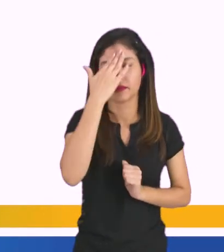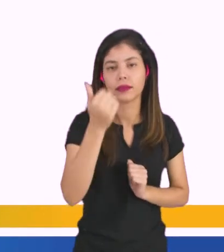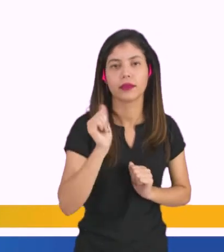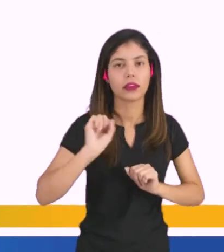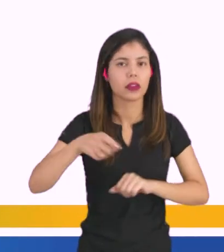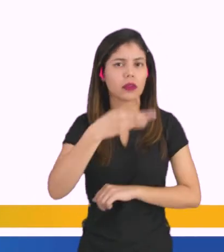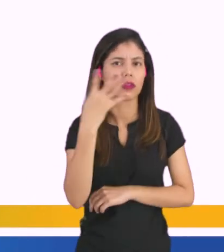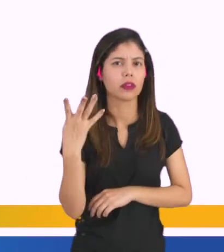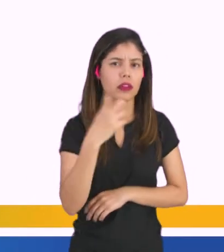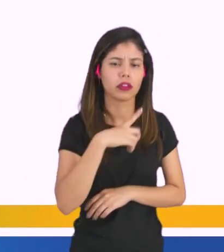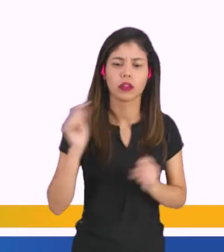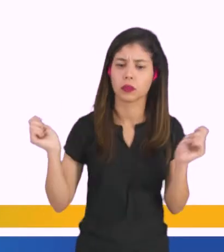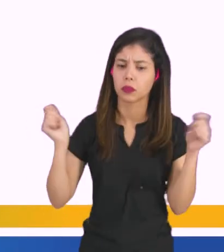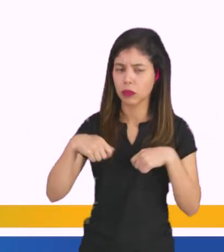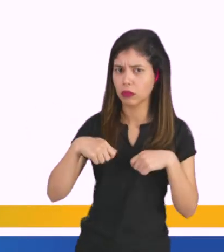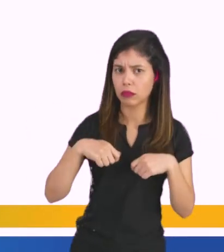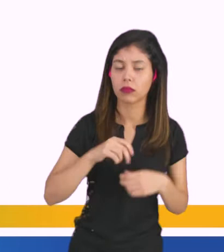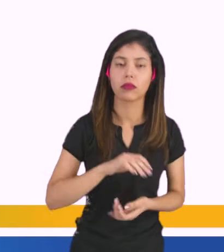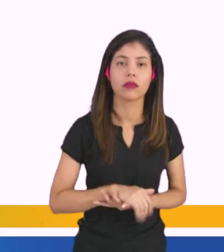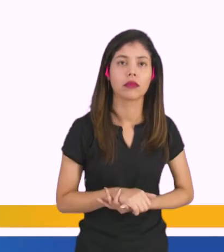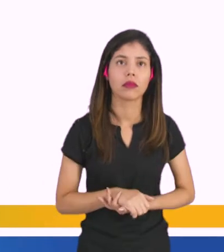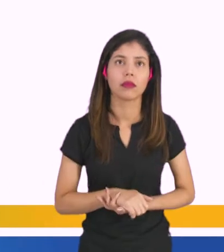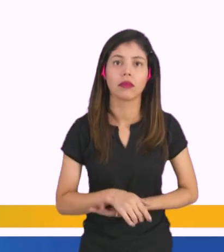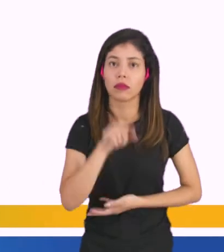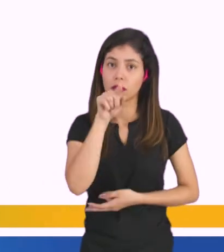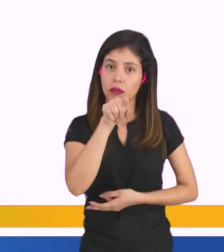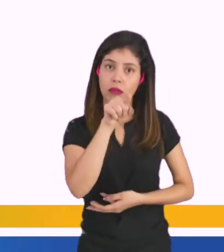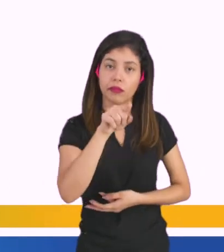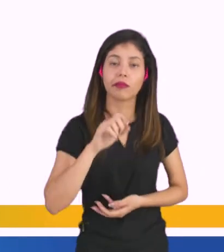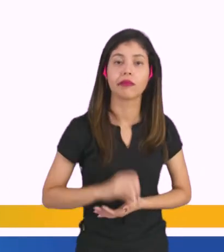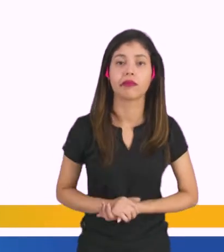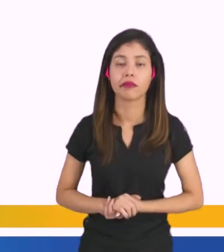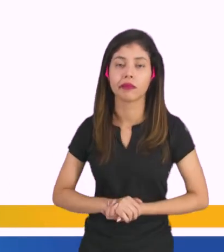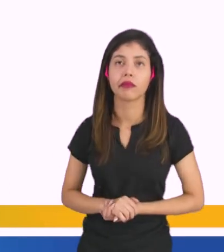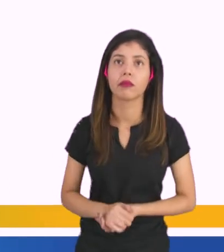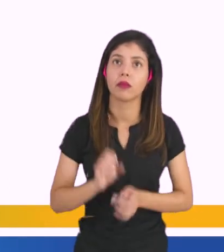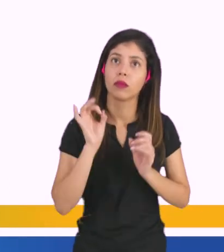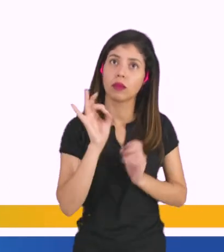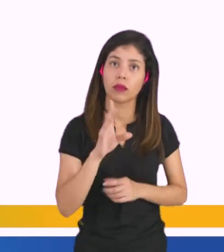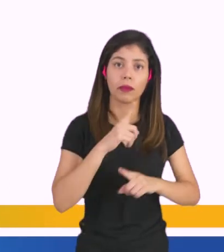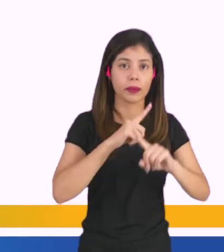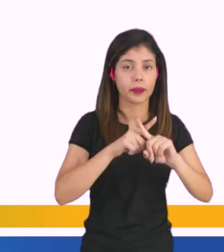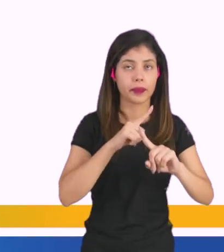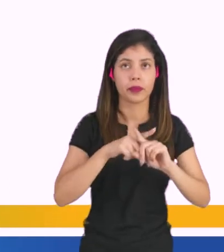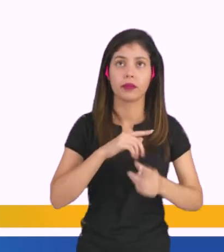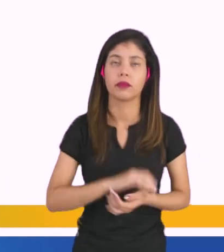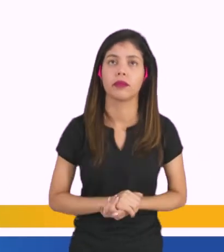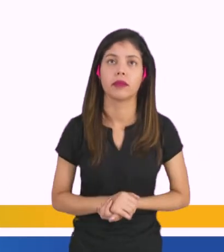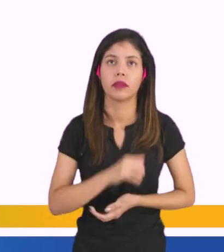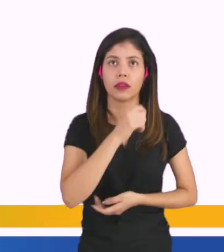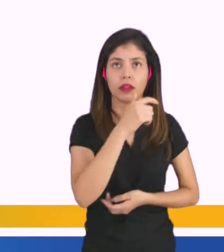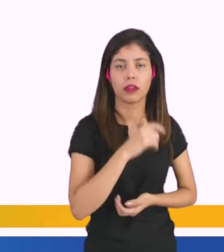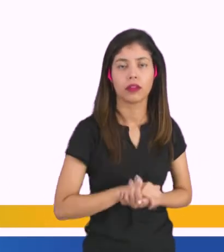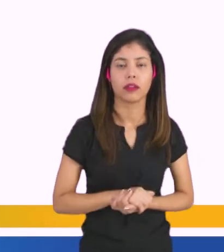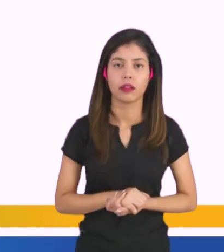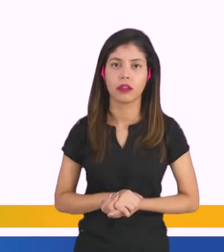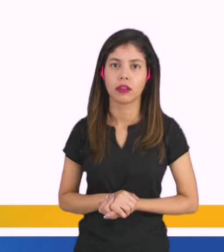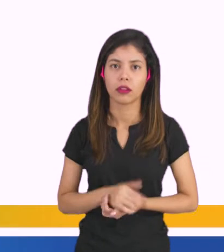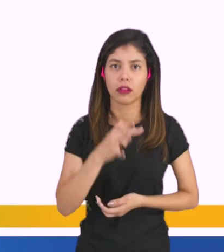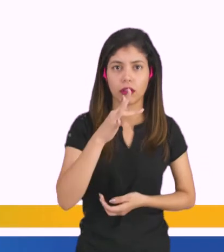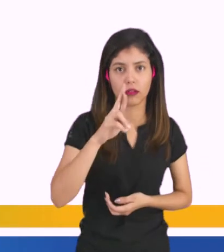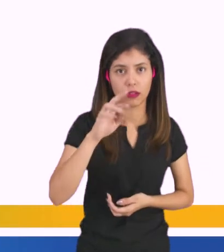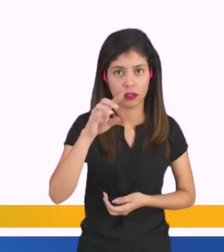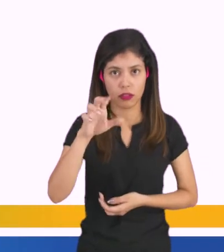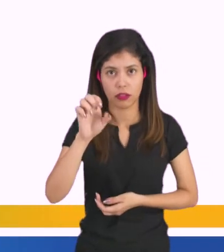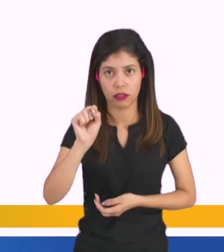saber a quantidade de possibilidade? Então, nesse caso, basta você multiplicar os